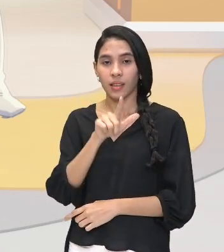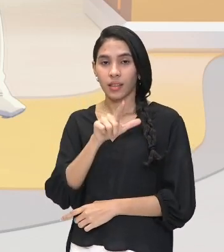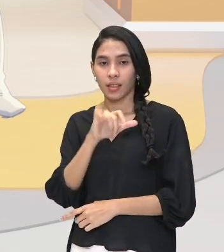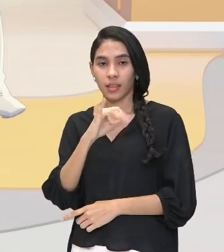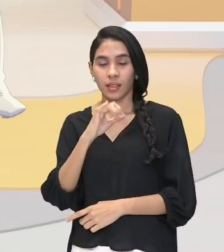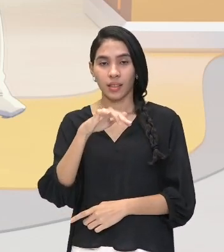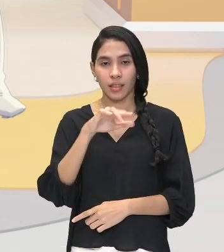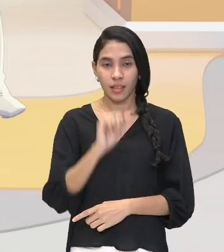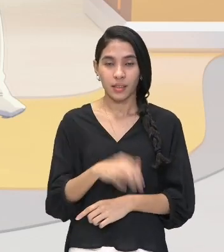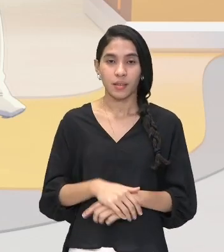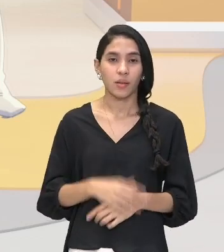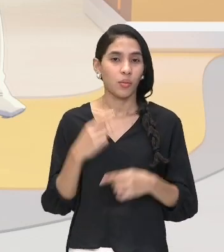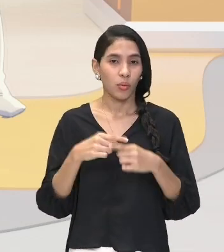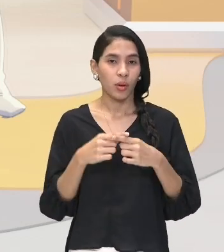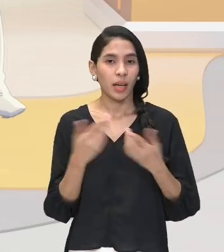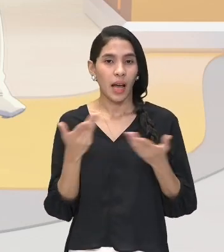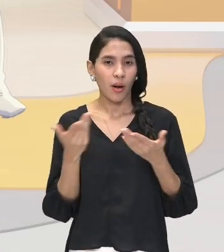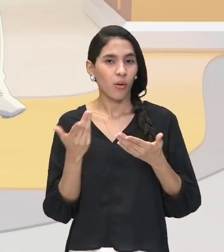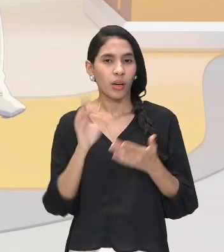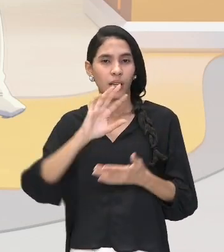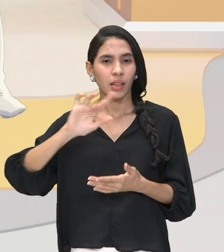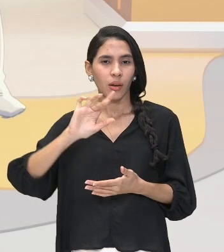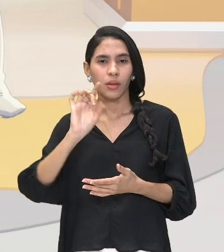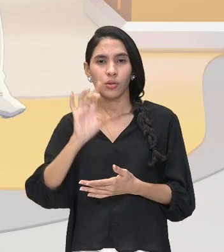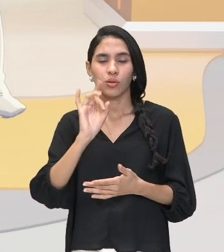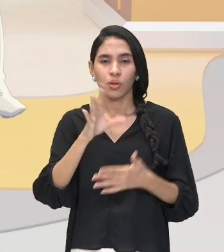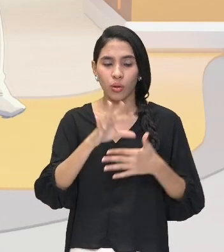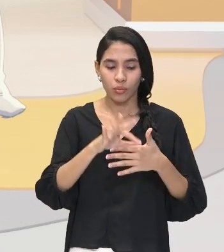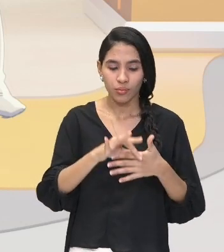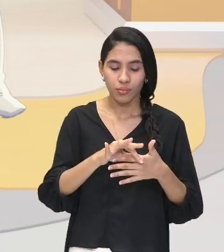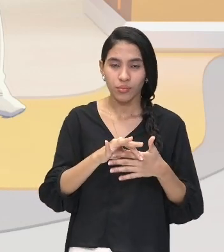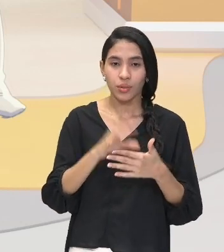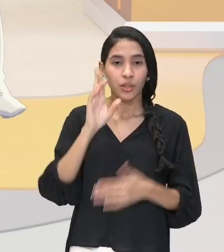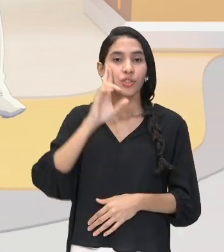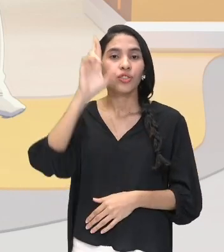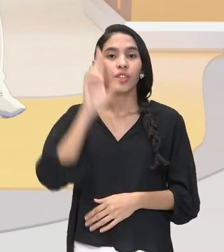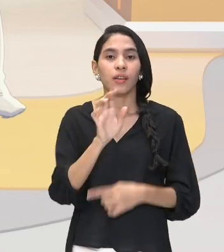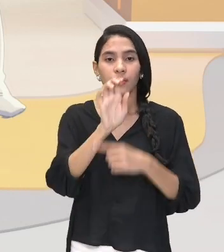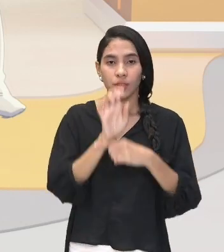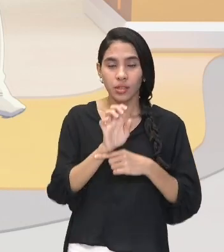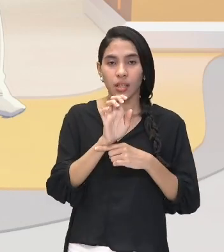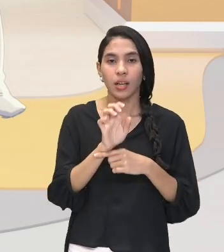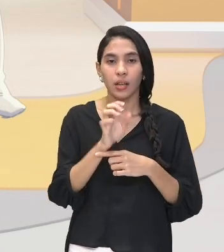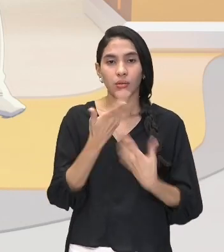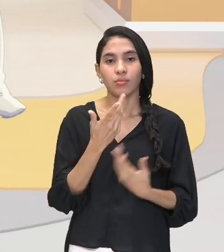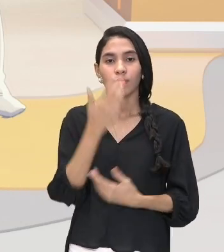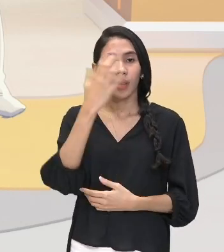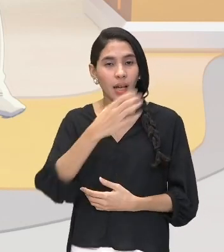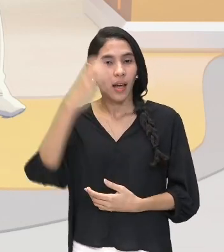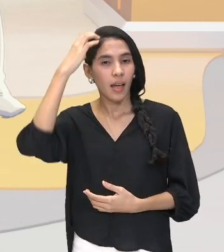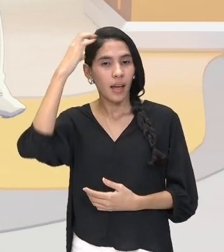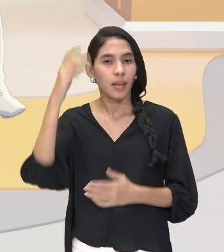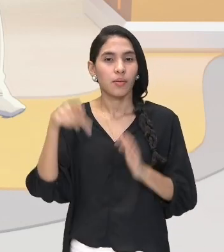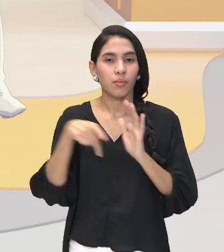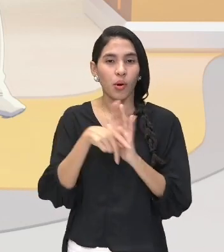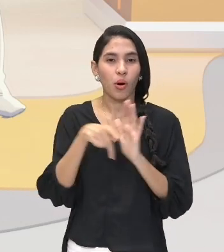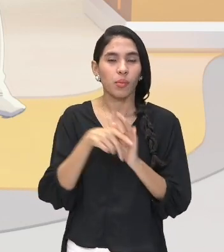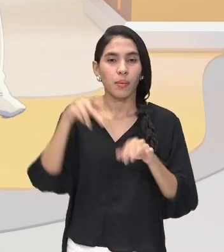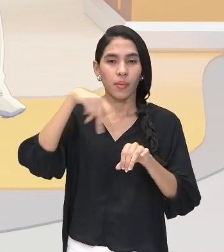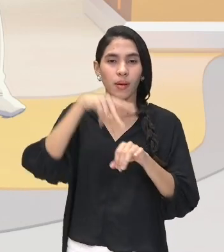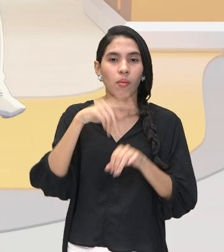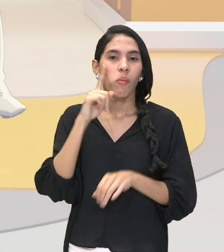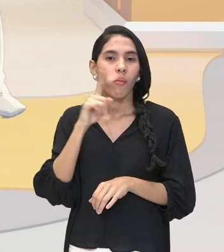rei, não é somente chefe do Estado, ele não é mais só o rei da Inglaterra. A Igreja